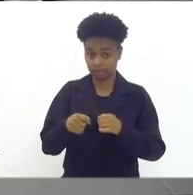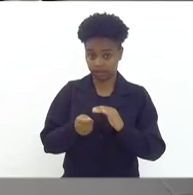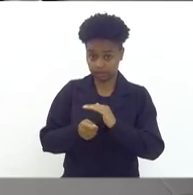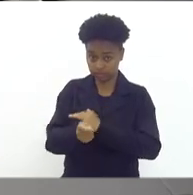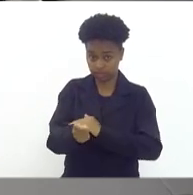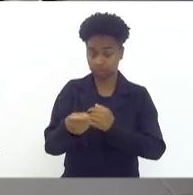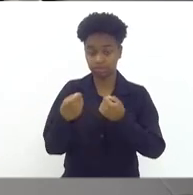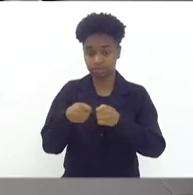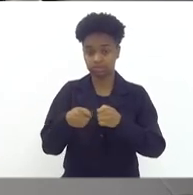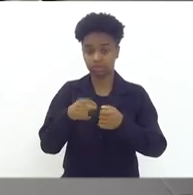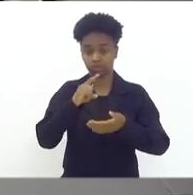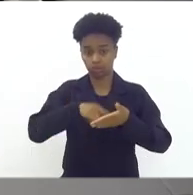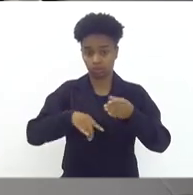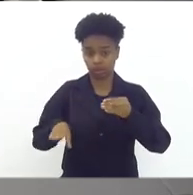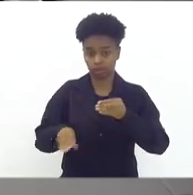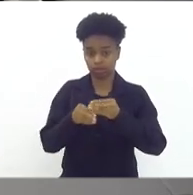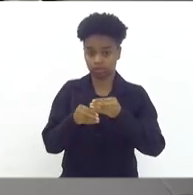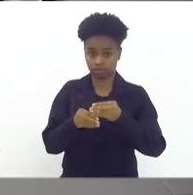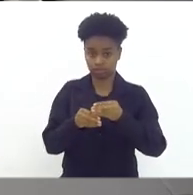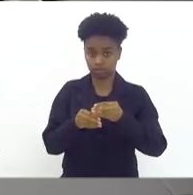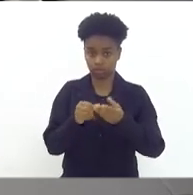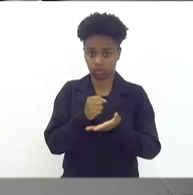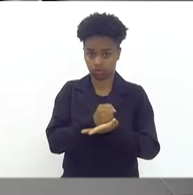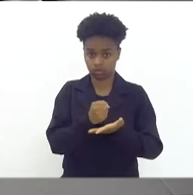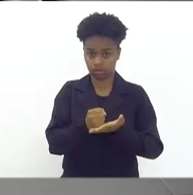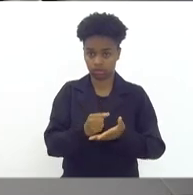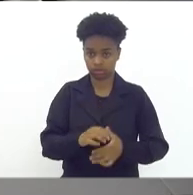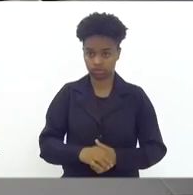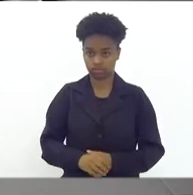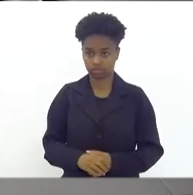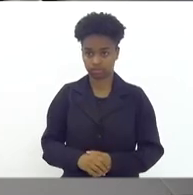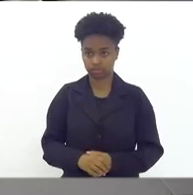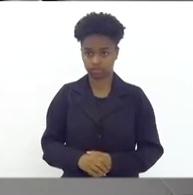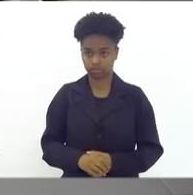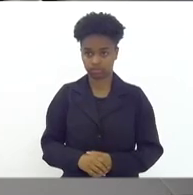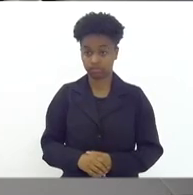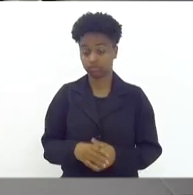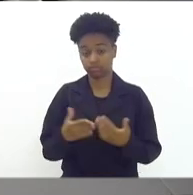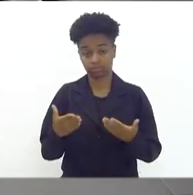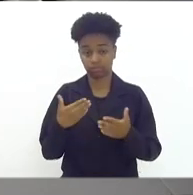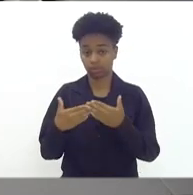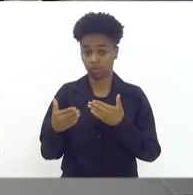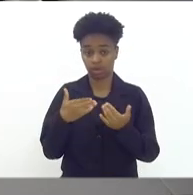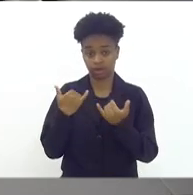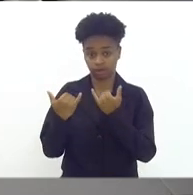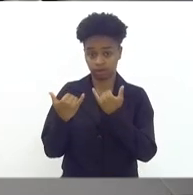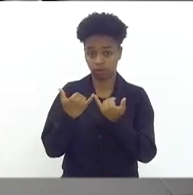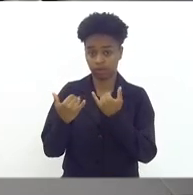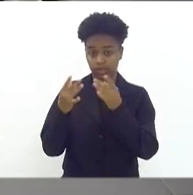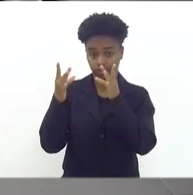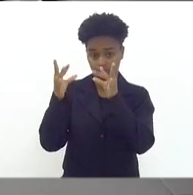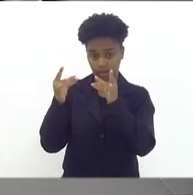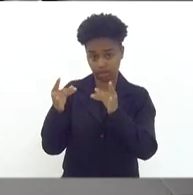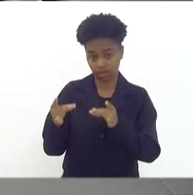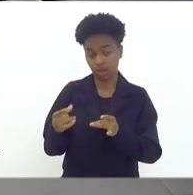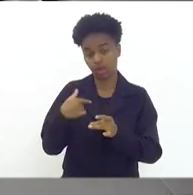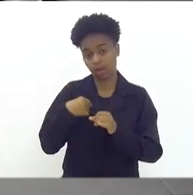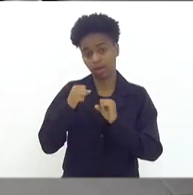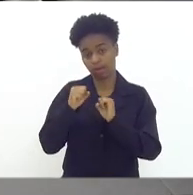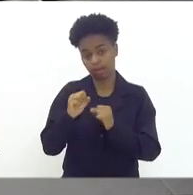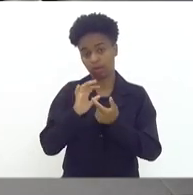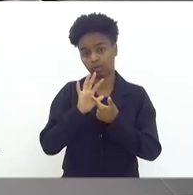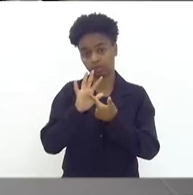tema ao contrato qualquer informação mais precisa eu posso trazer